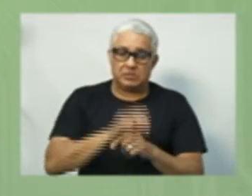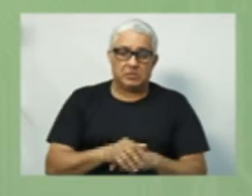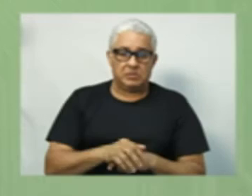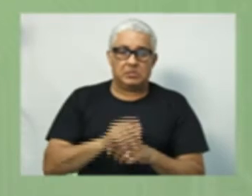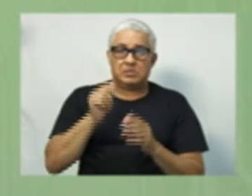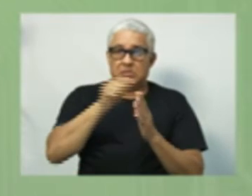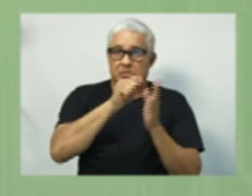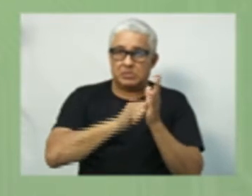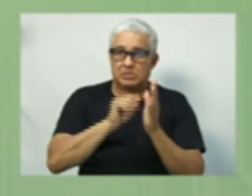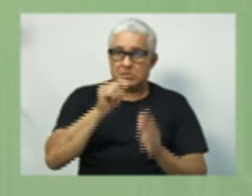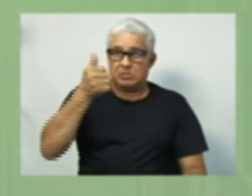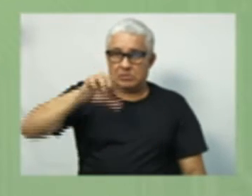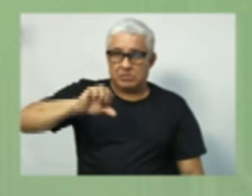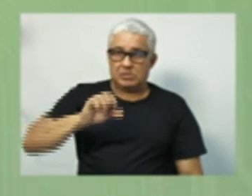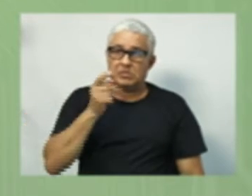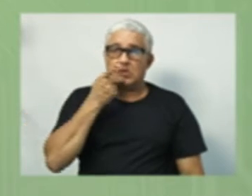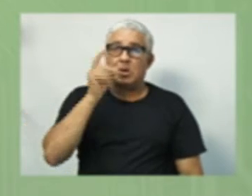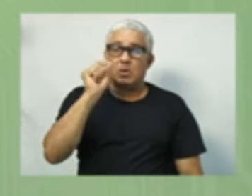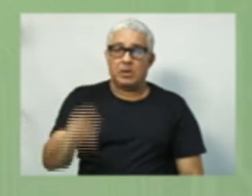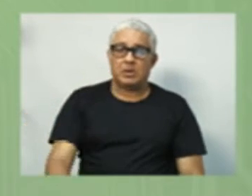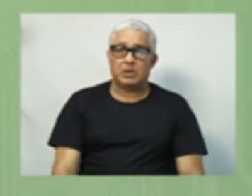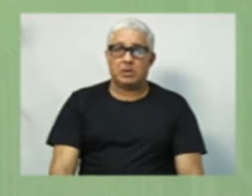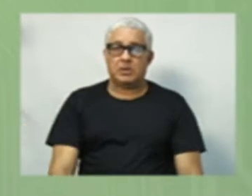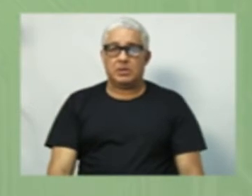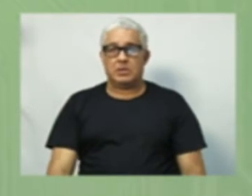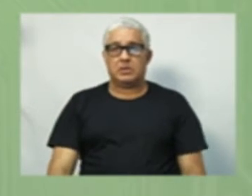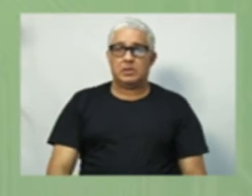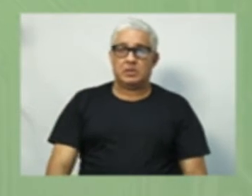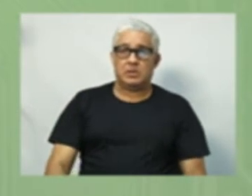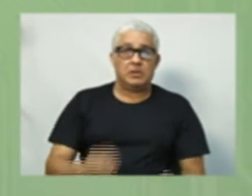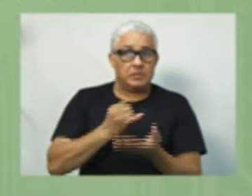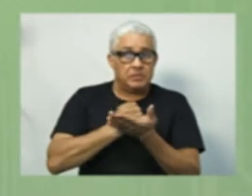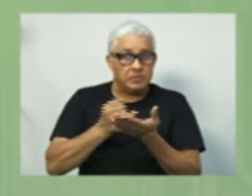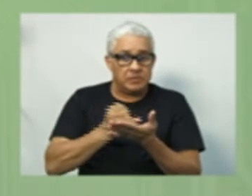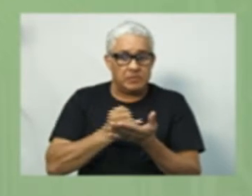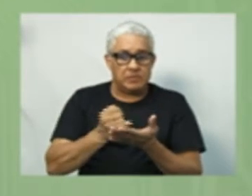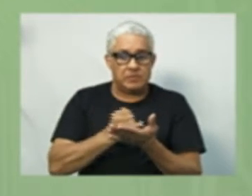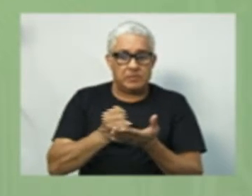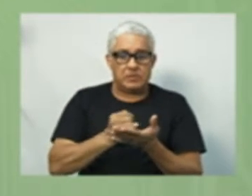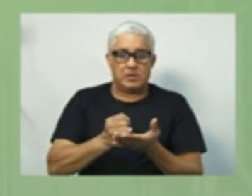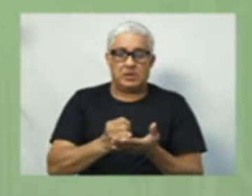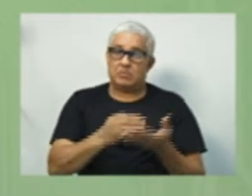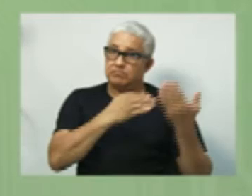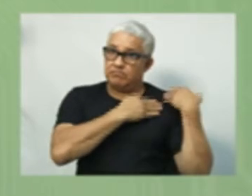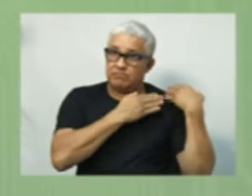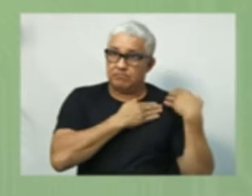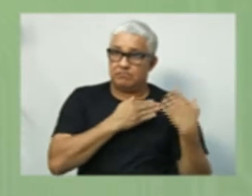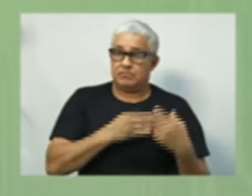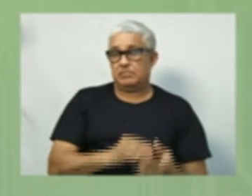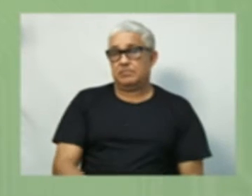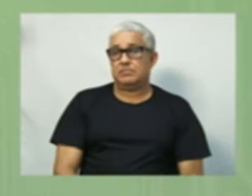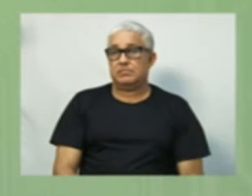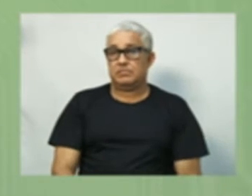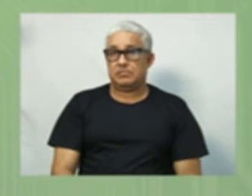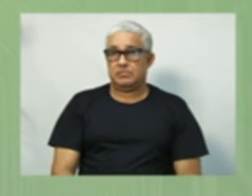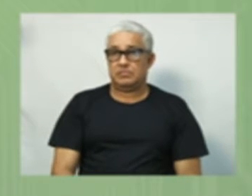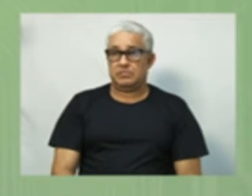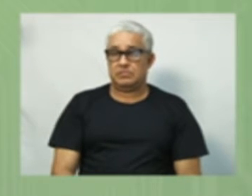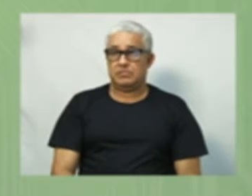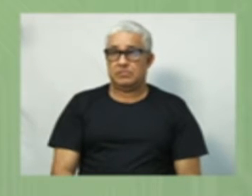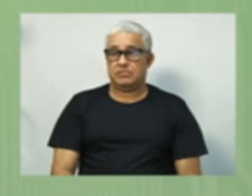artigo 19, ele fala o quê? O imposto de competência da União sobre